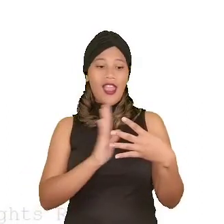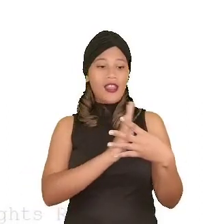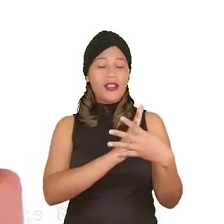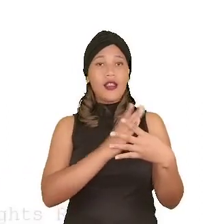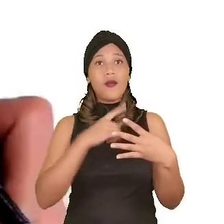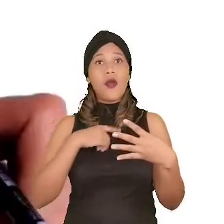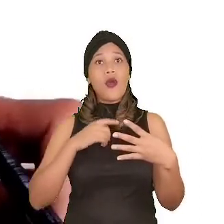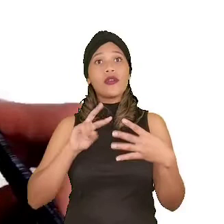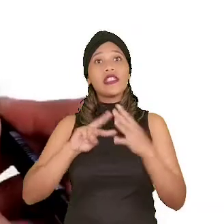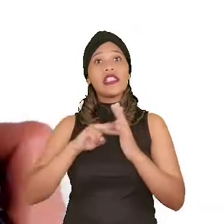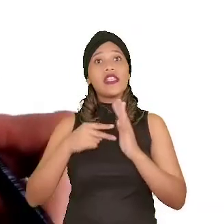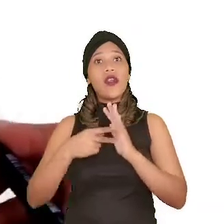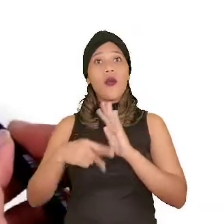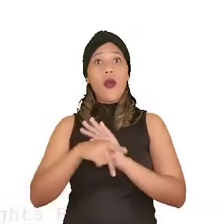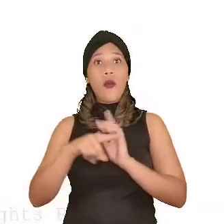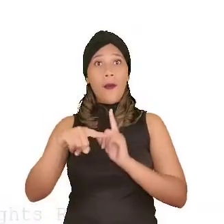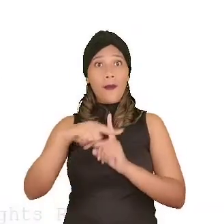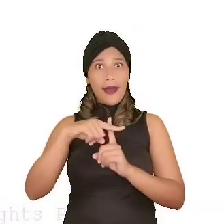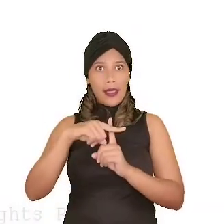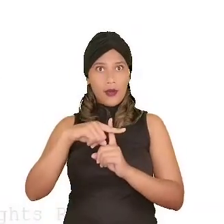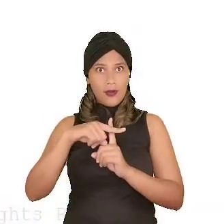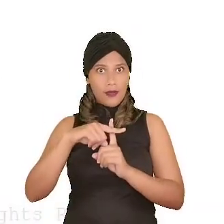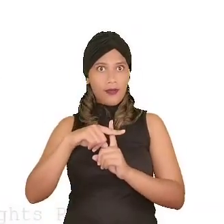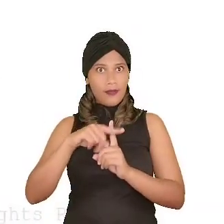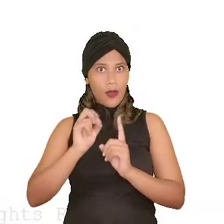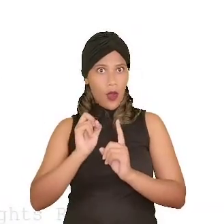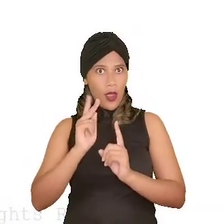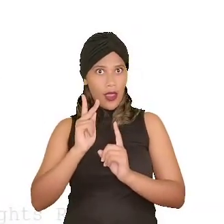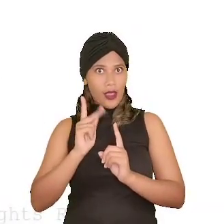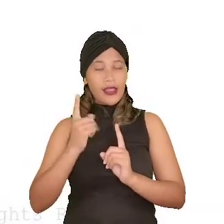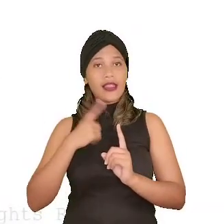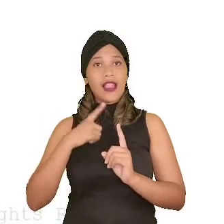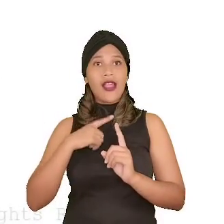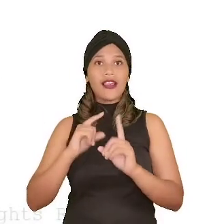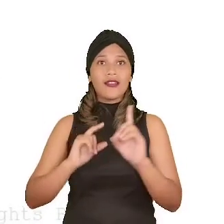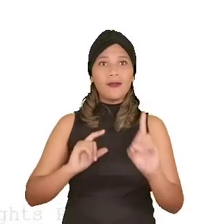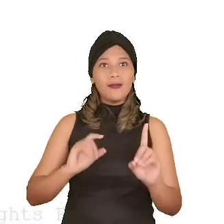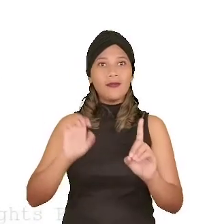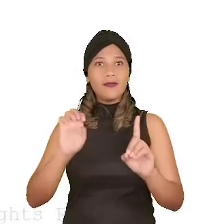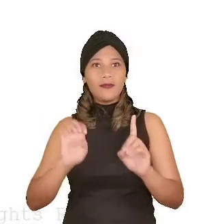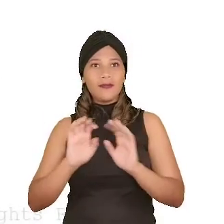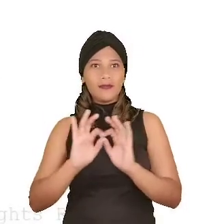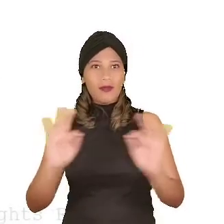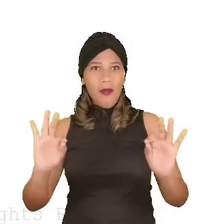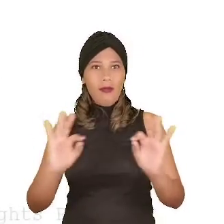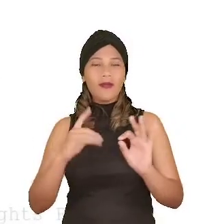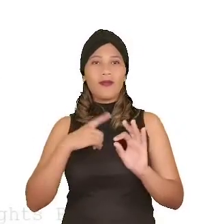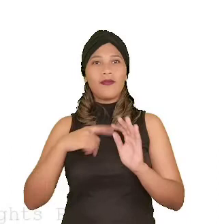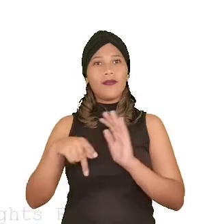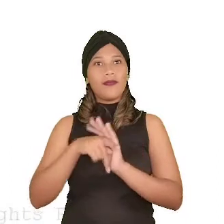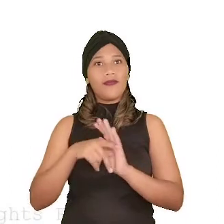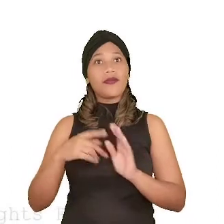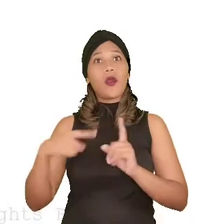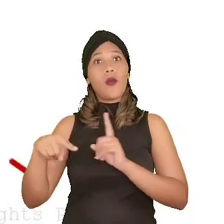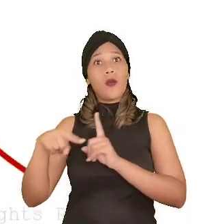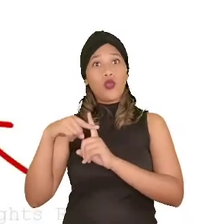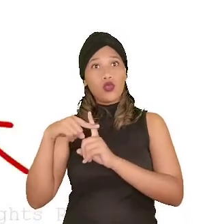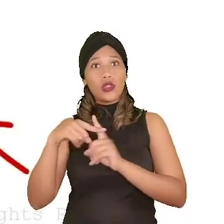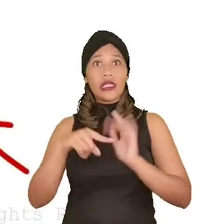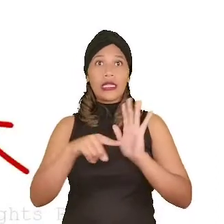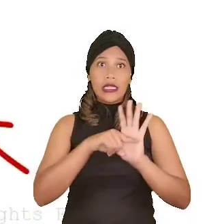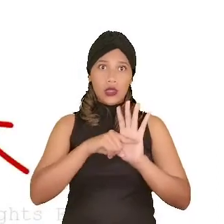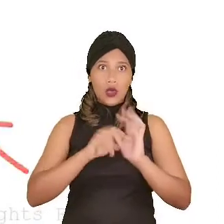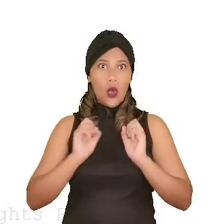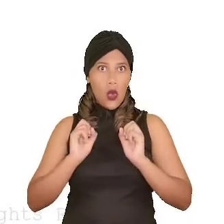primeiro quadrado desde o ponto zero de nossa cruz, que é representado pelo meio da cruz, que anda para a direita e como plano tem os